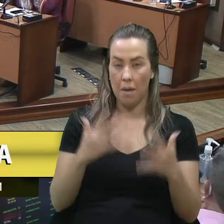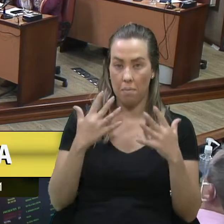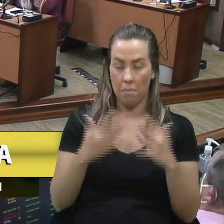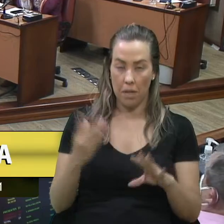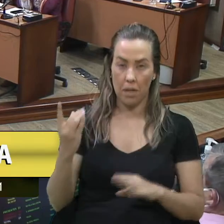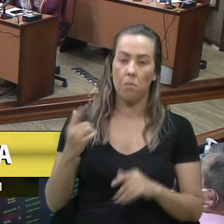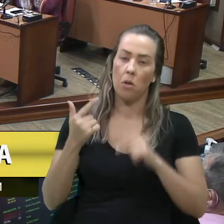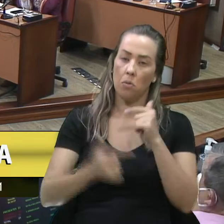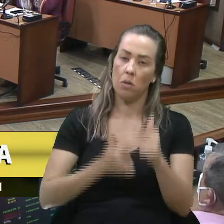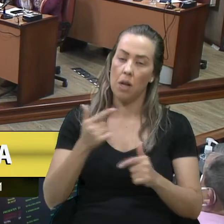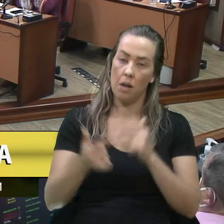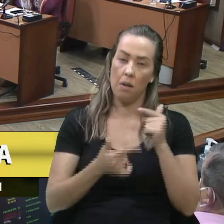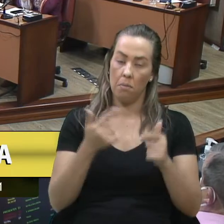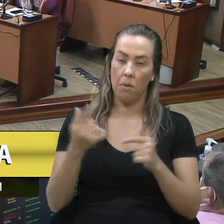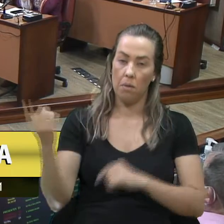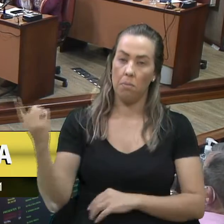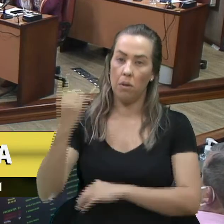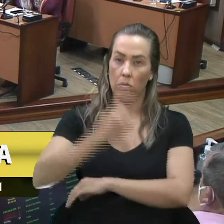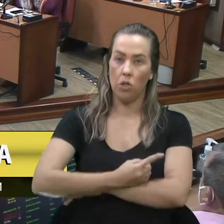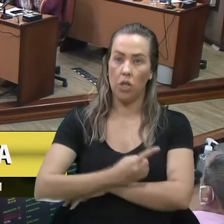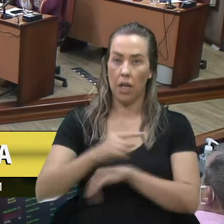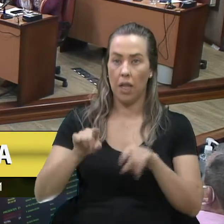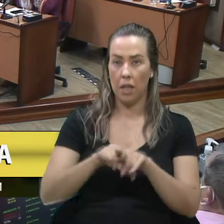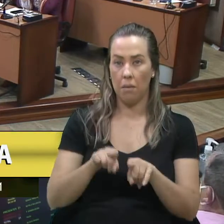pelo trabalho, parabéns pela data.